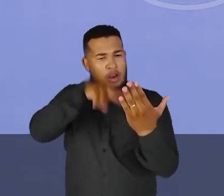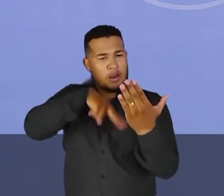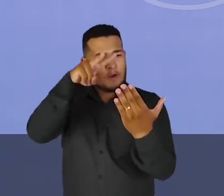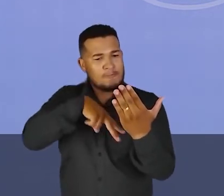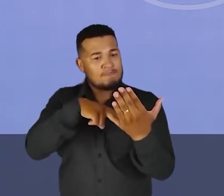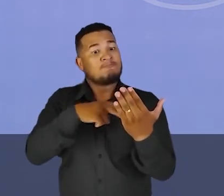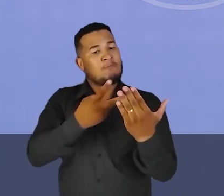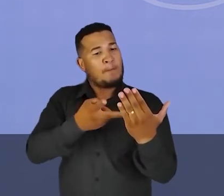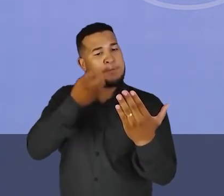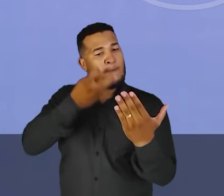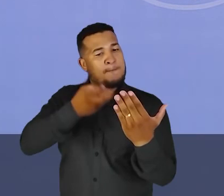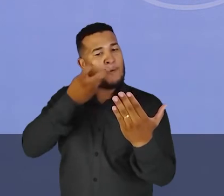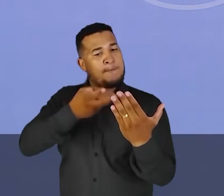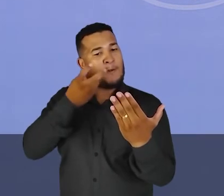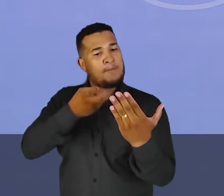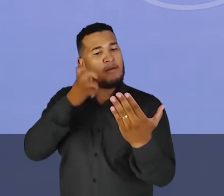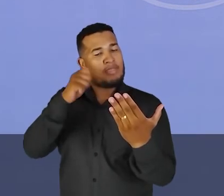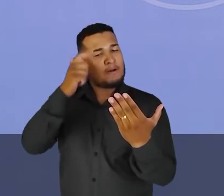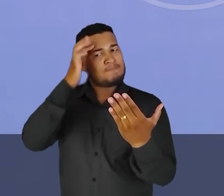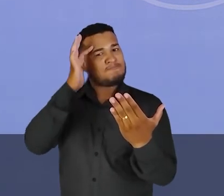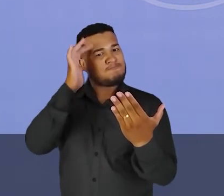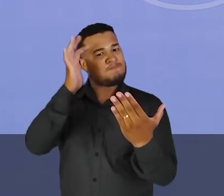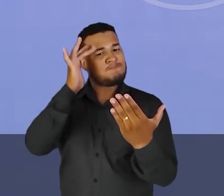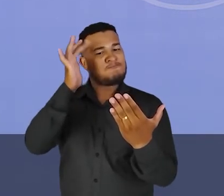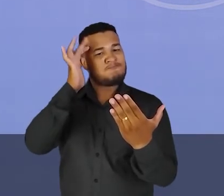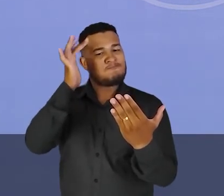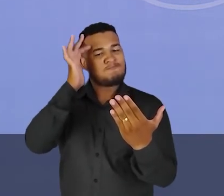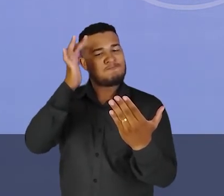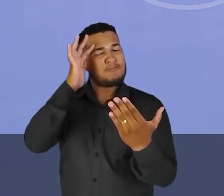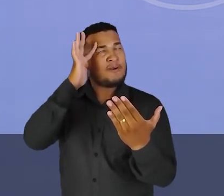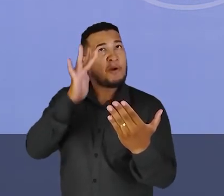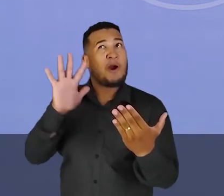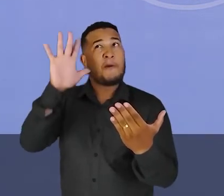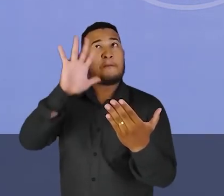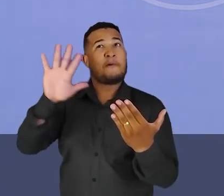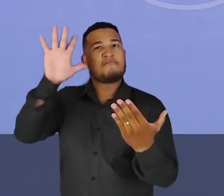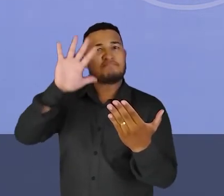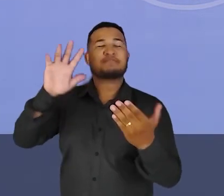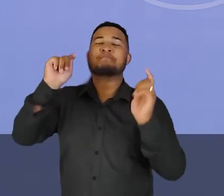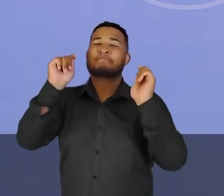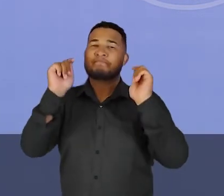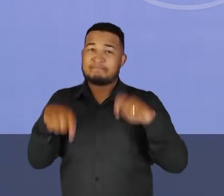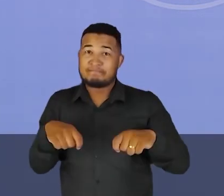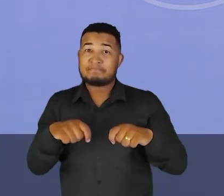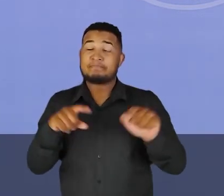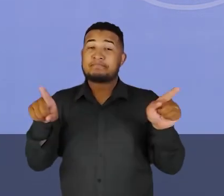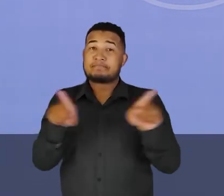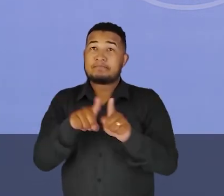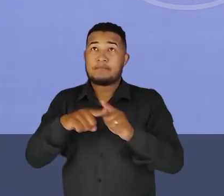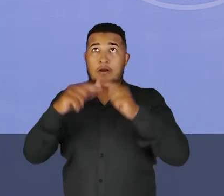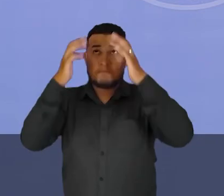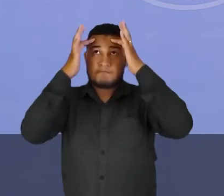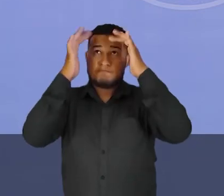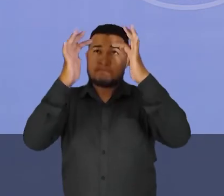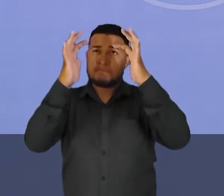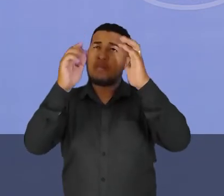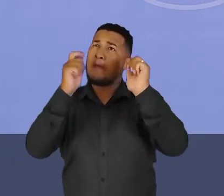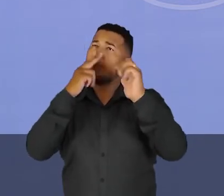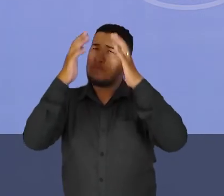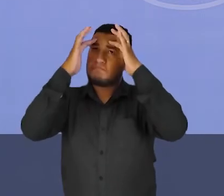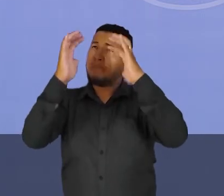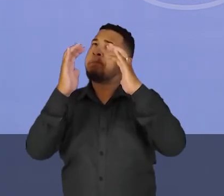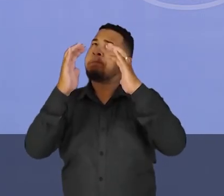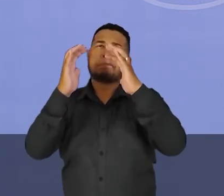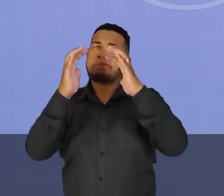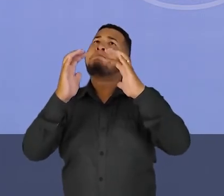está colocando o seu cérebro para imaginar, você está colocando o seu cérebro para